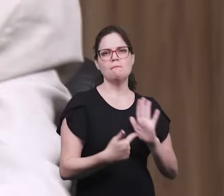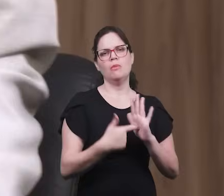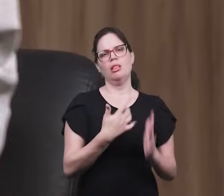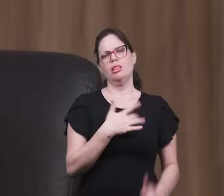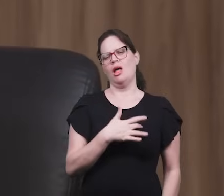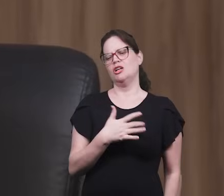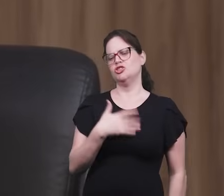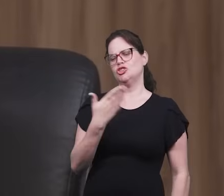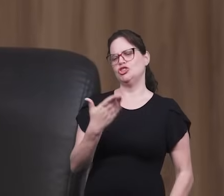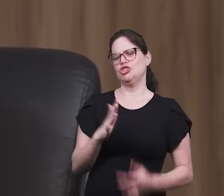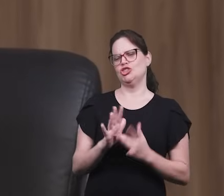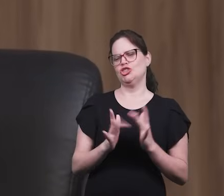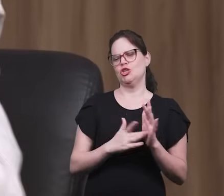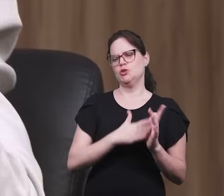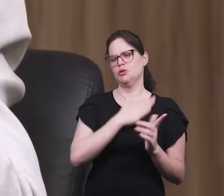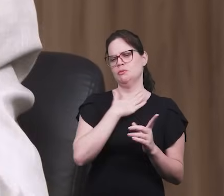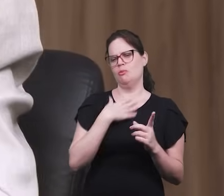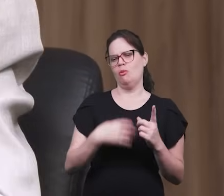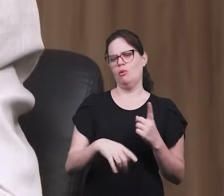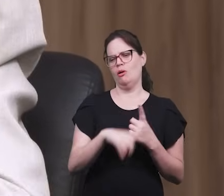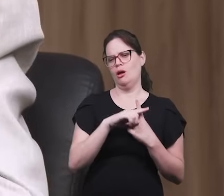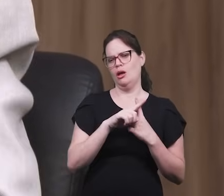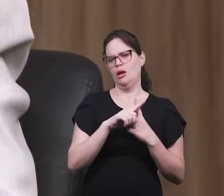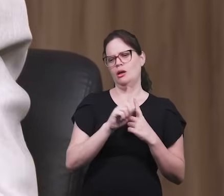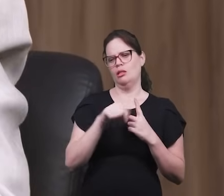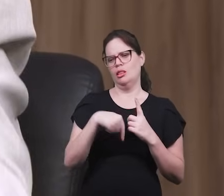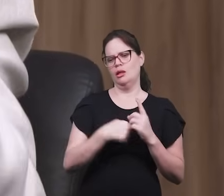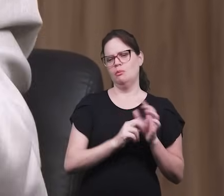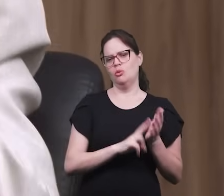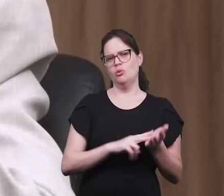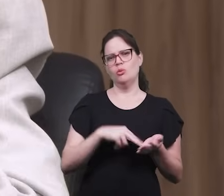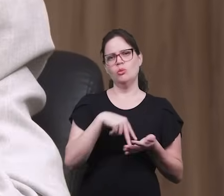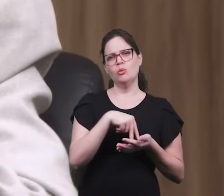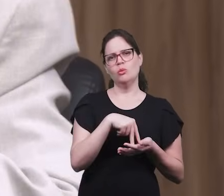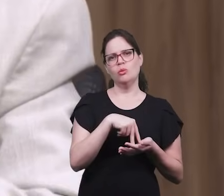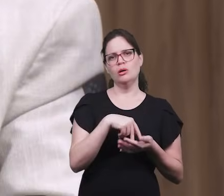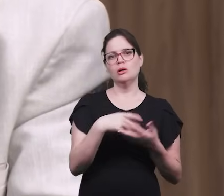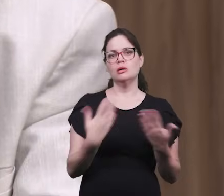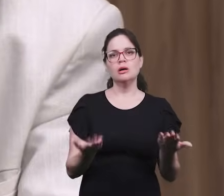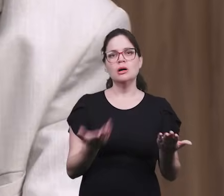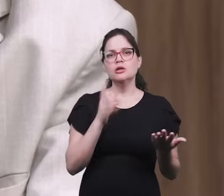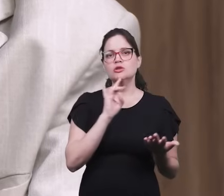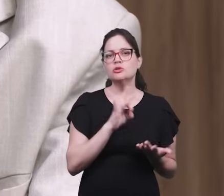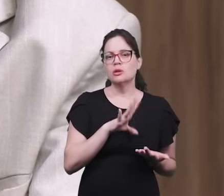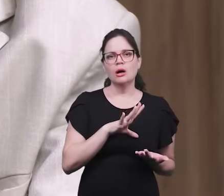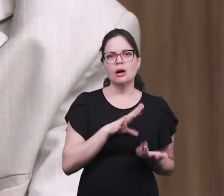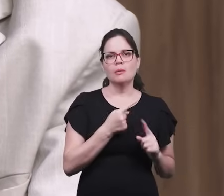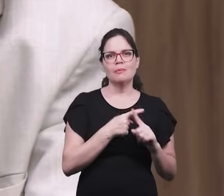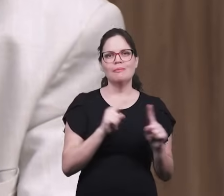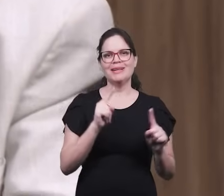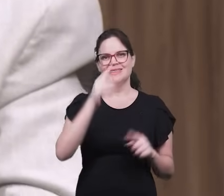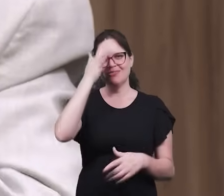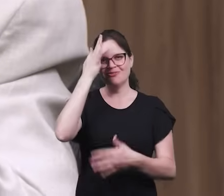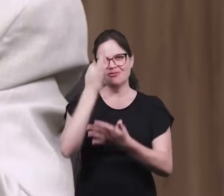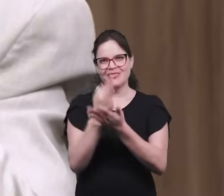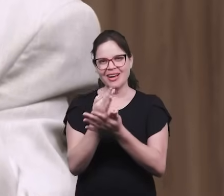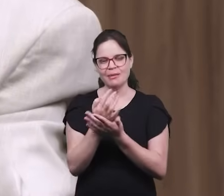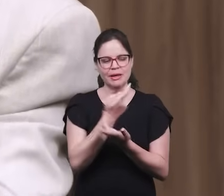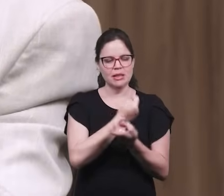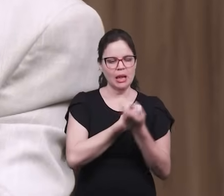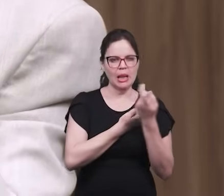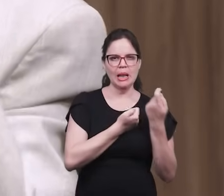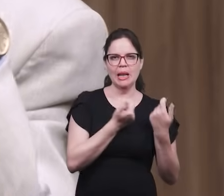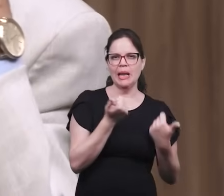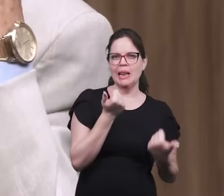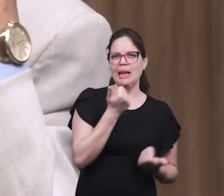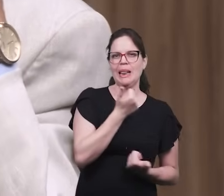morreu, Jesus ressuscitou, então vamos falar liturgia. E tira o homem da fé e coloca